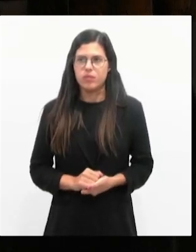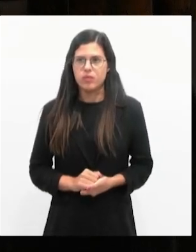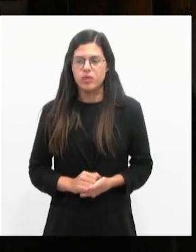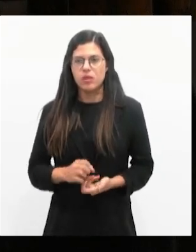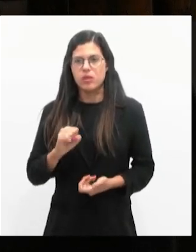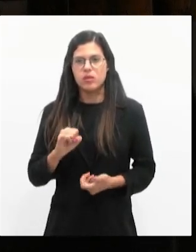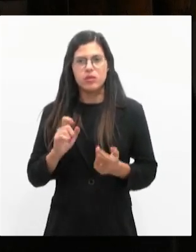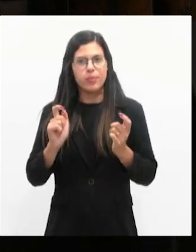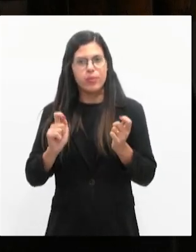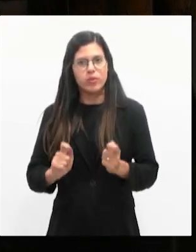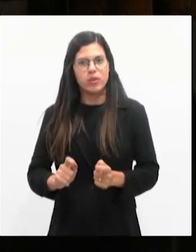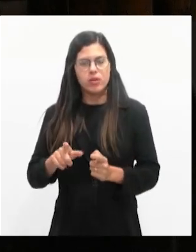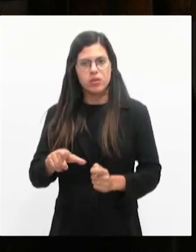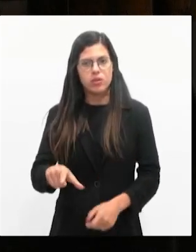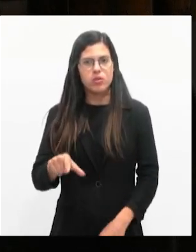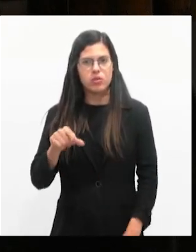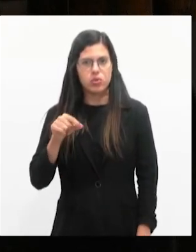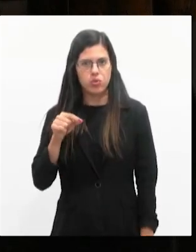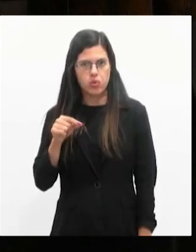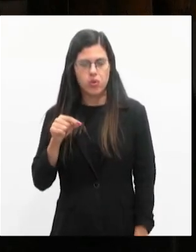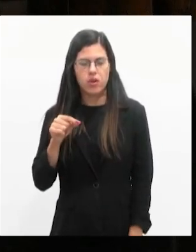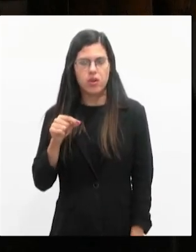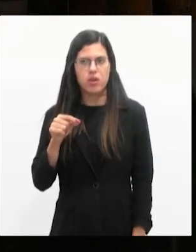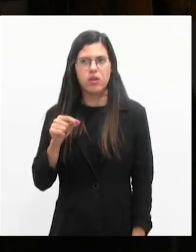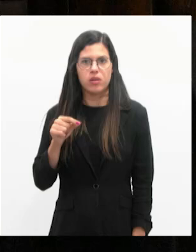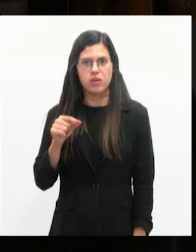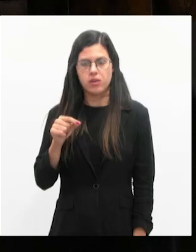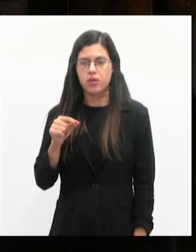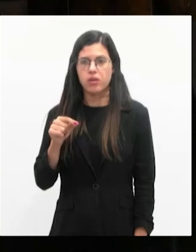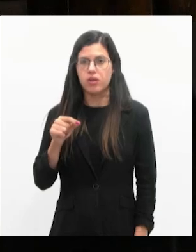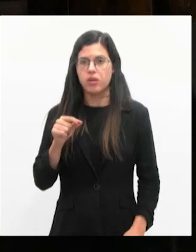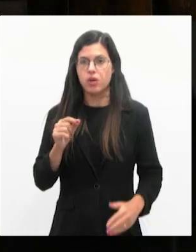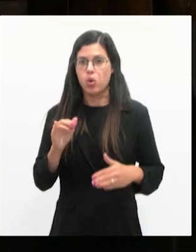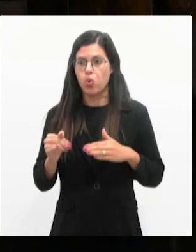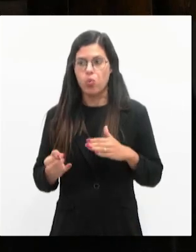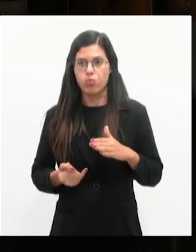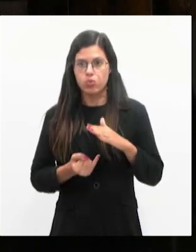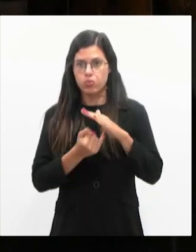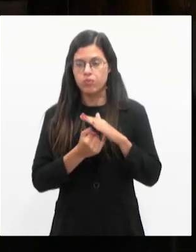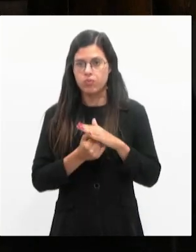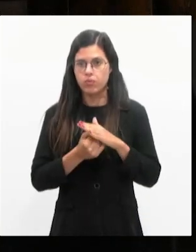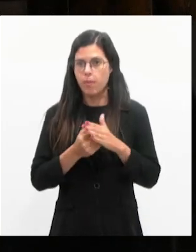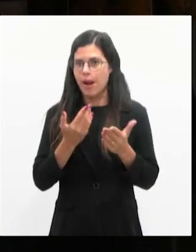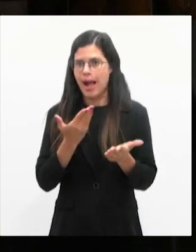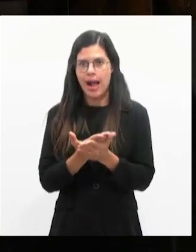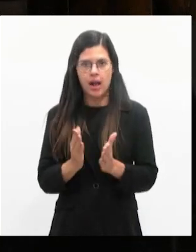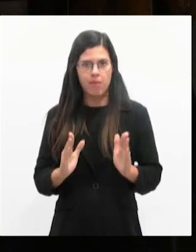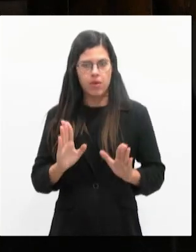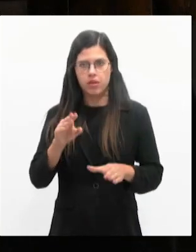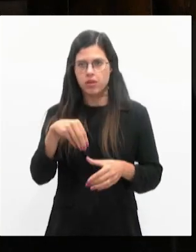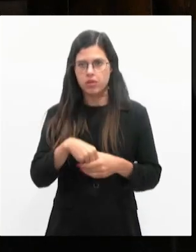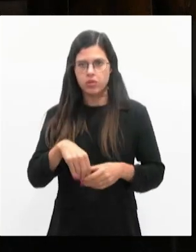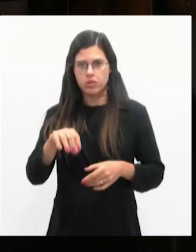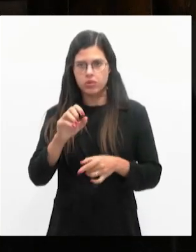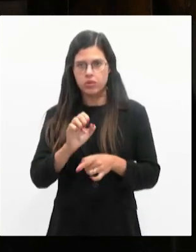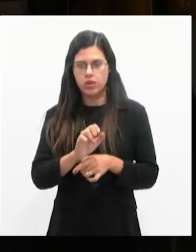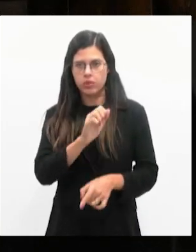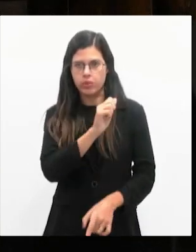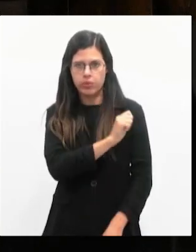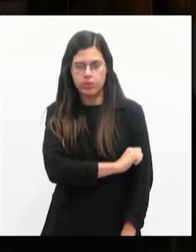pudesse escolher um órgão para extinguir dentro do estado do Rio de